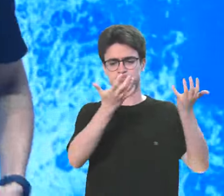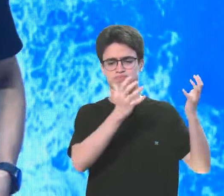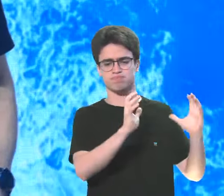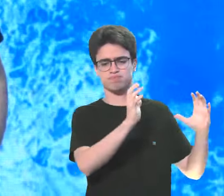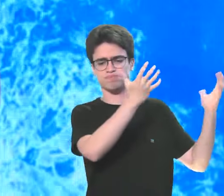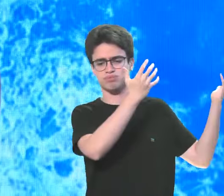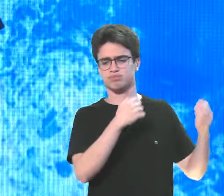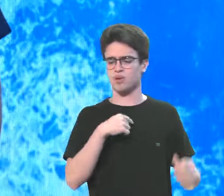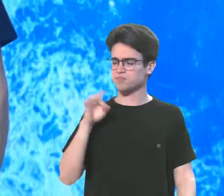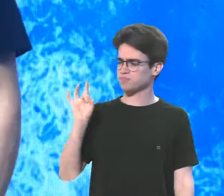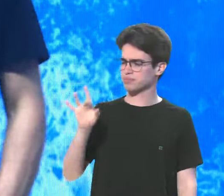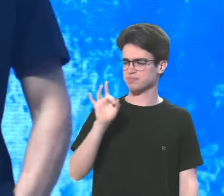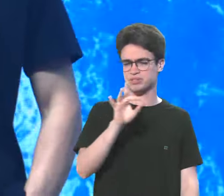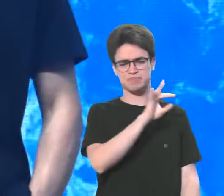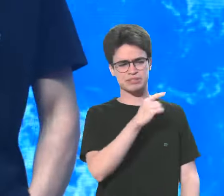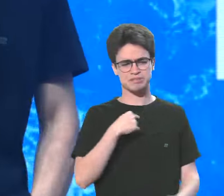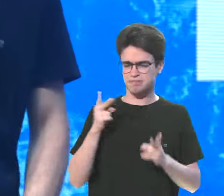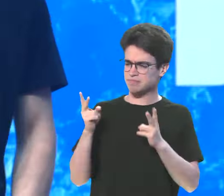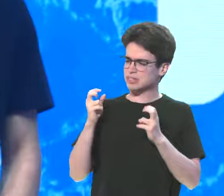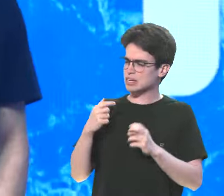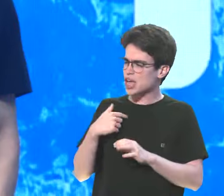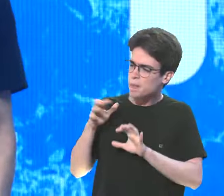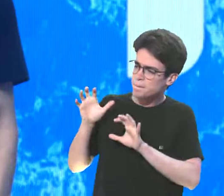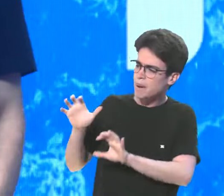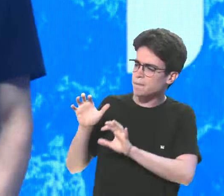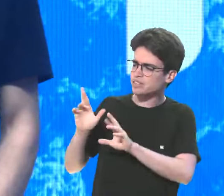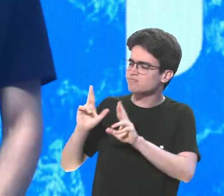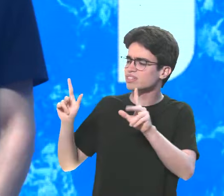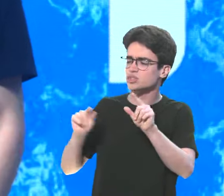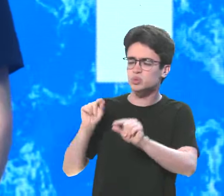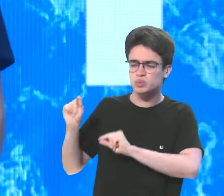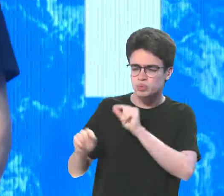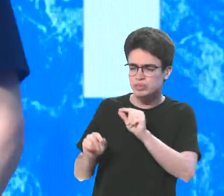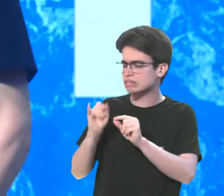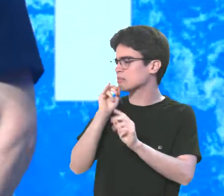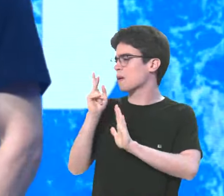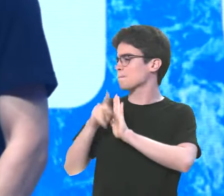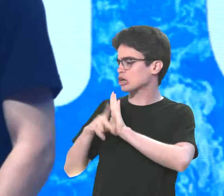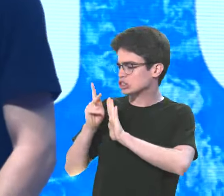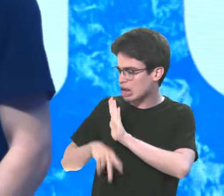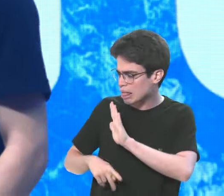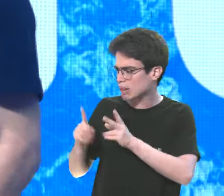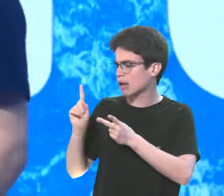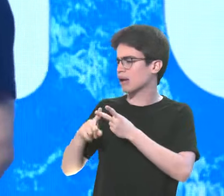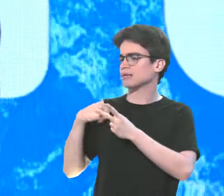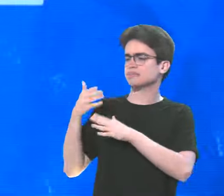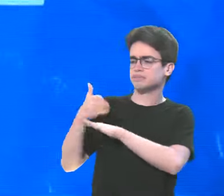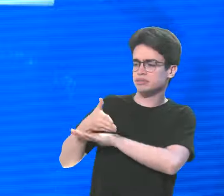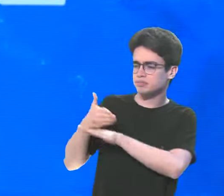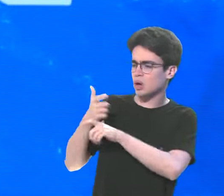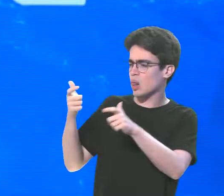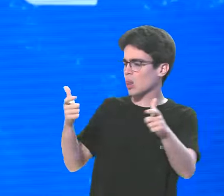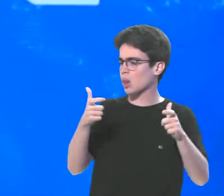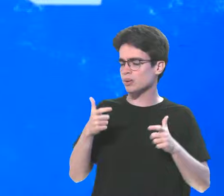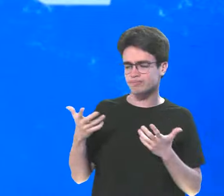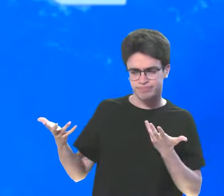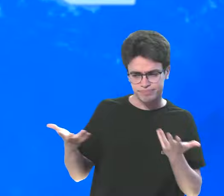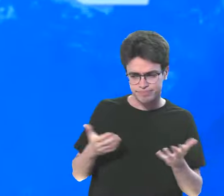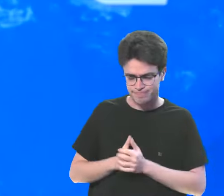evento Qual foi a diferença que eu fiz em cada projeto em cada área que eu entrei